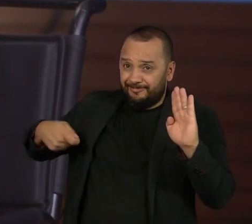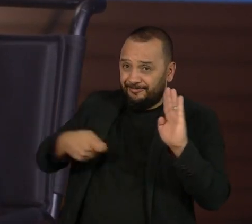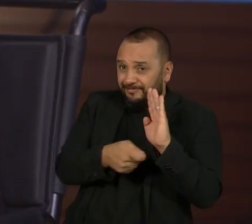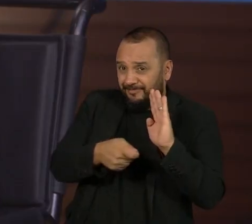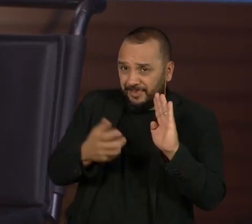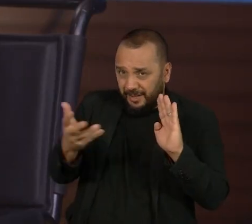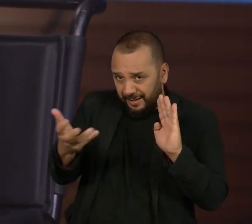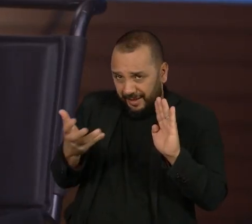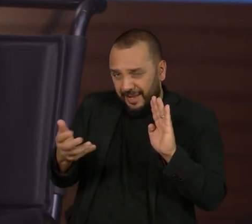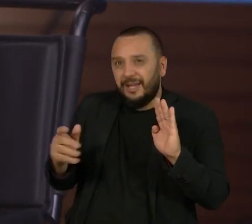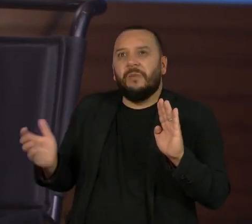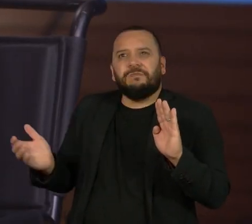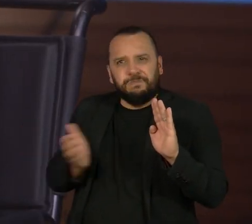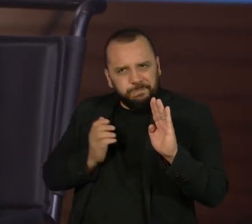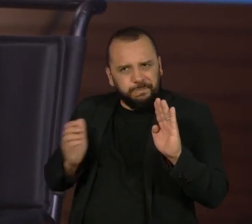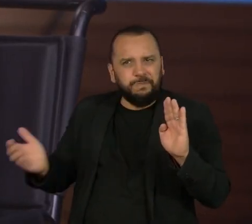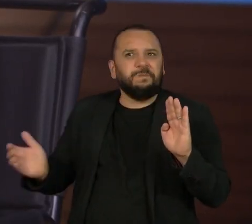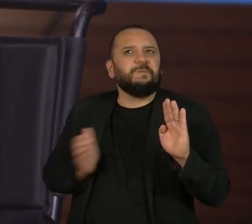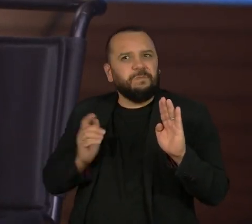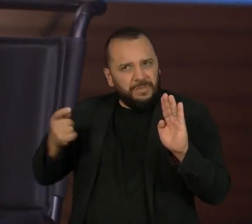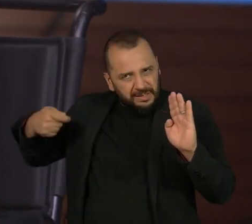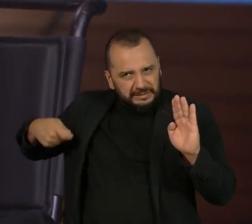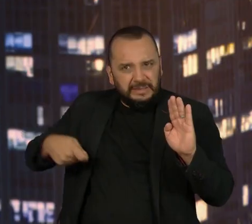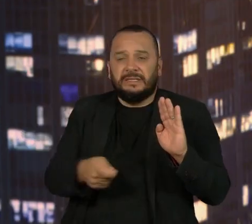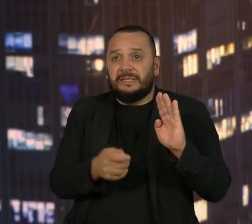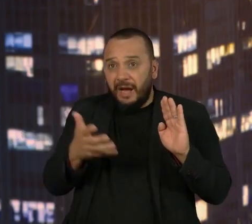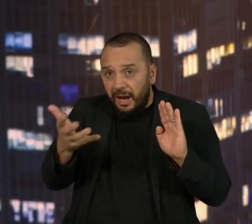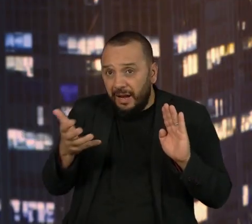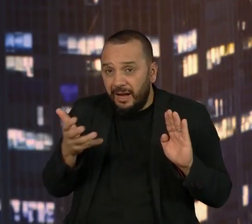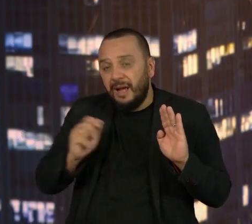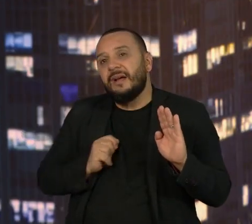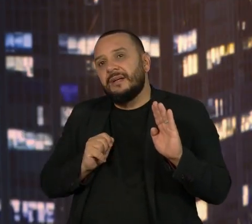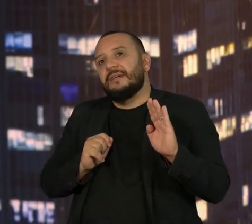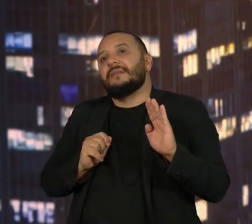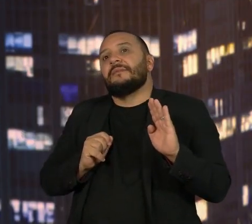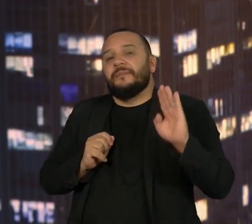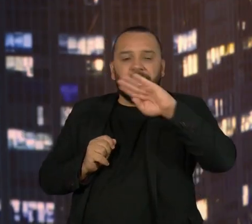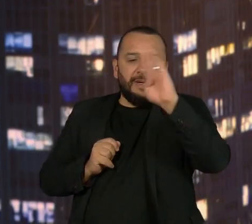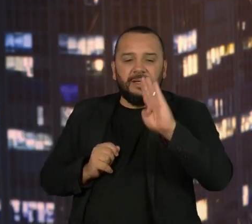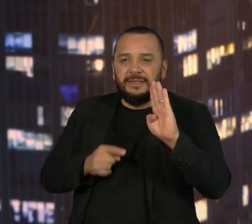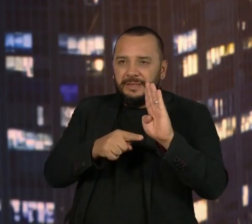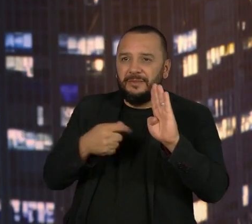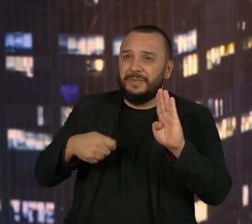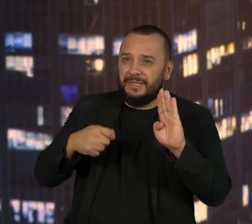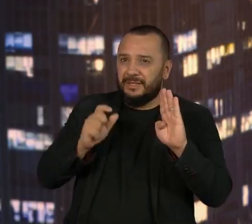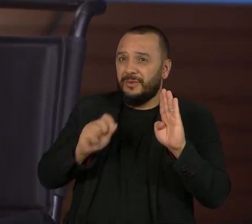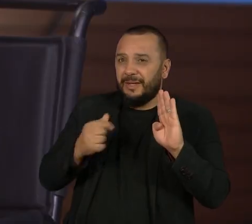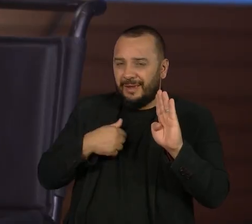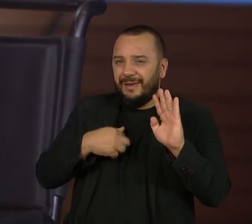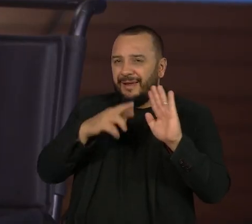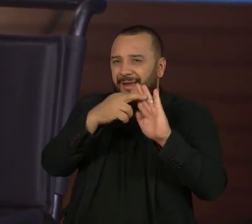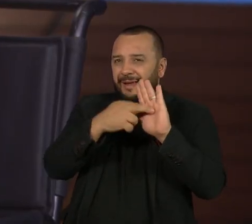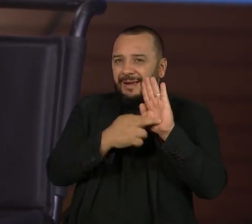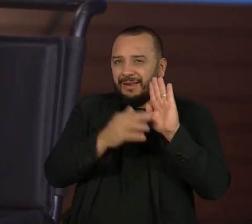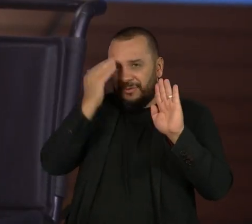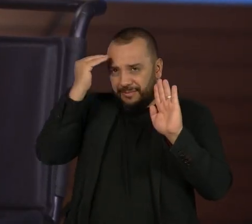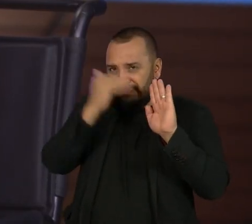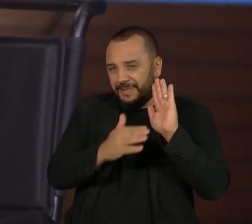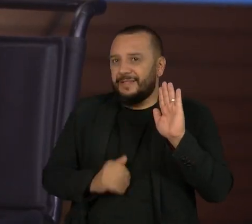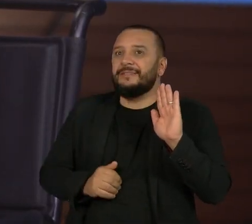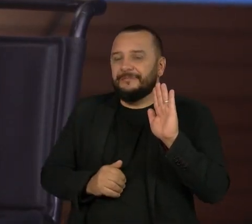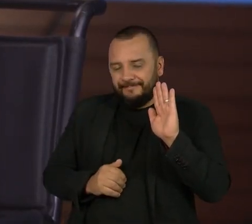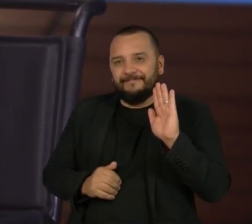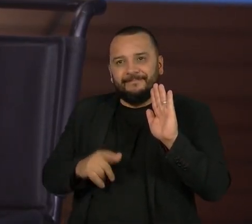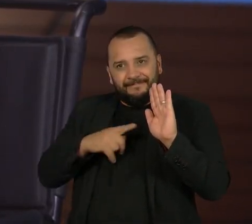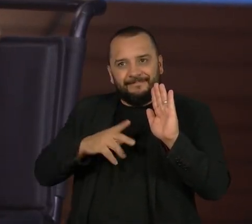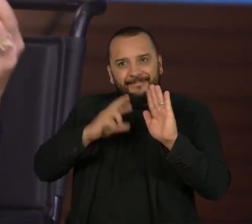de muito dinheiro, como a gente estava falando anteriormente, precisa estabelecer alguns critérios e ter isso bem